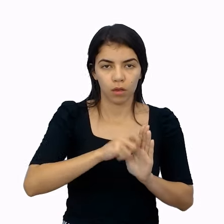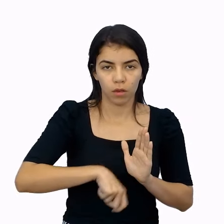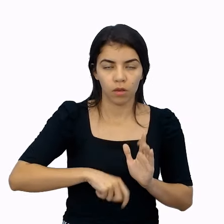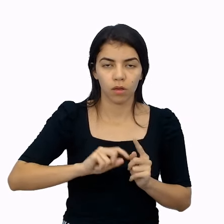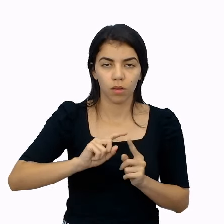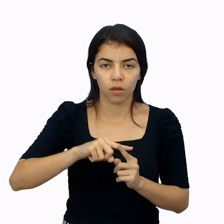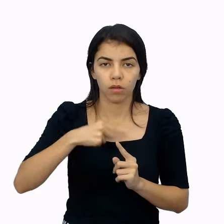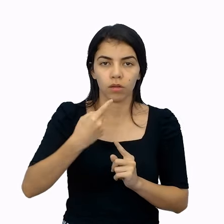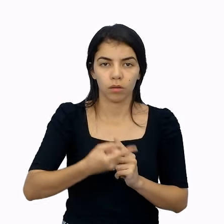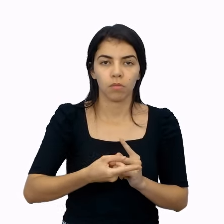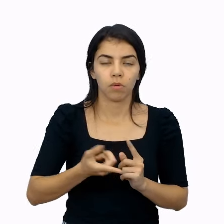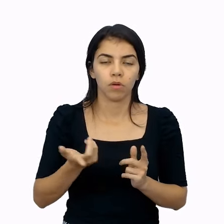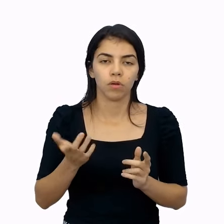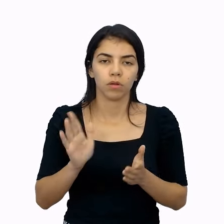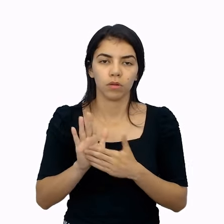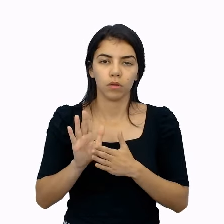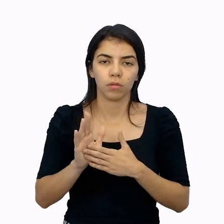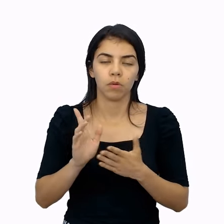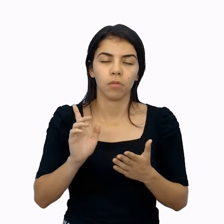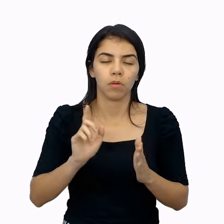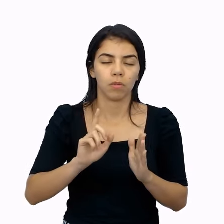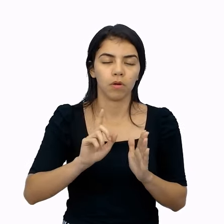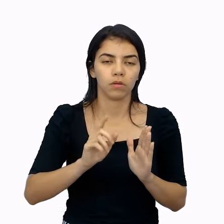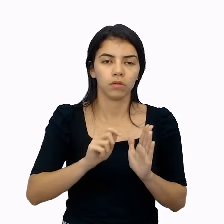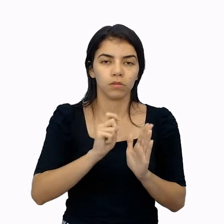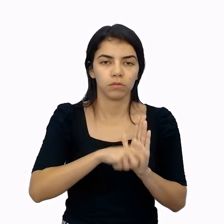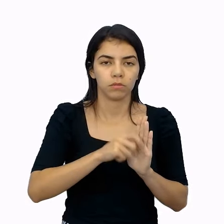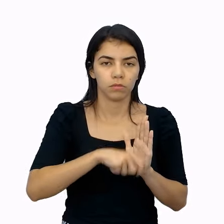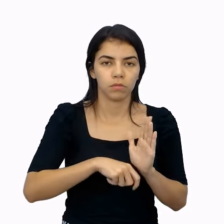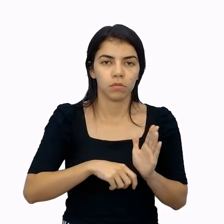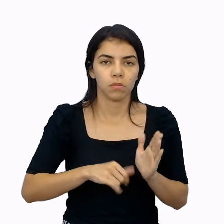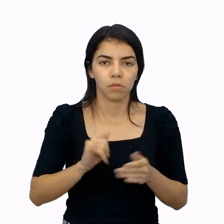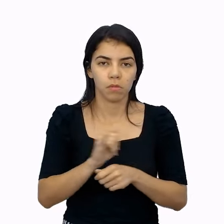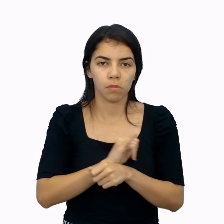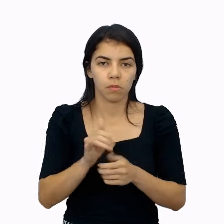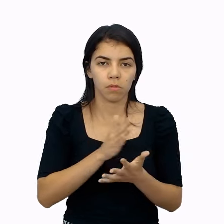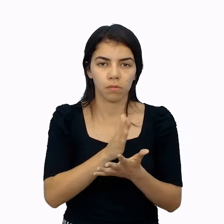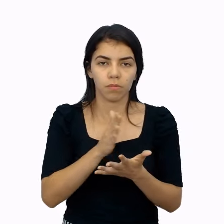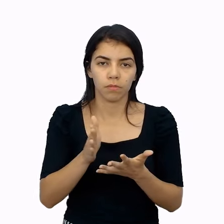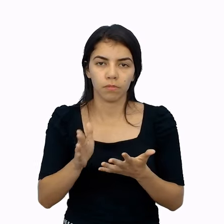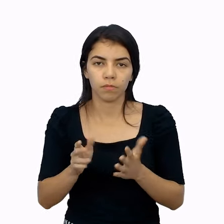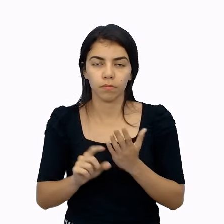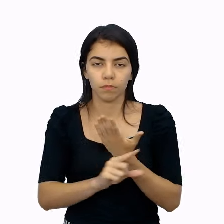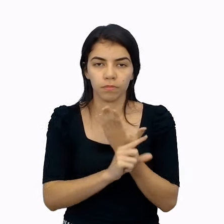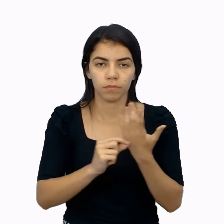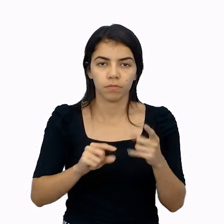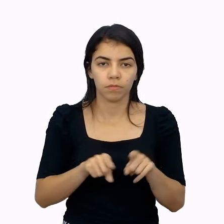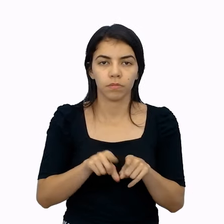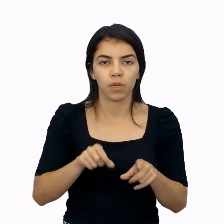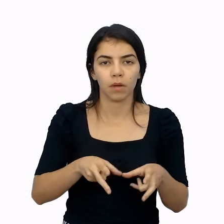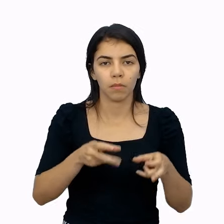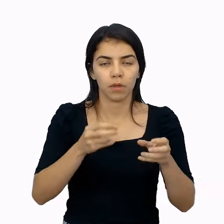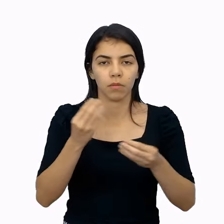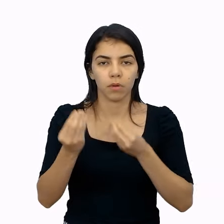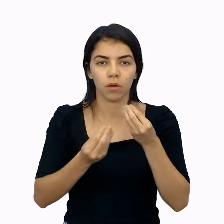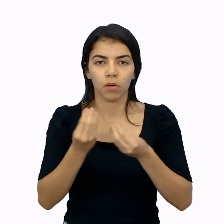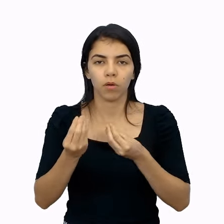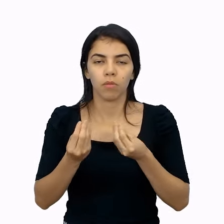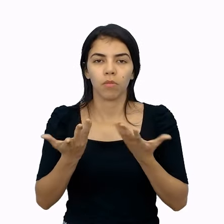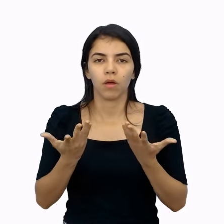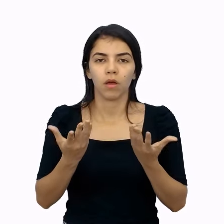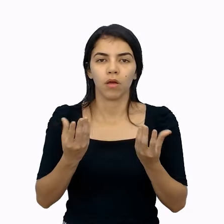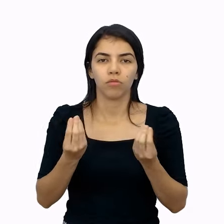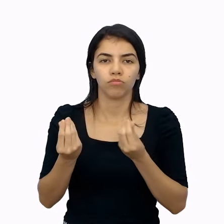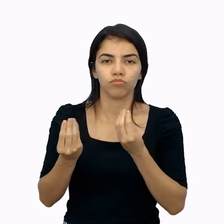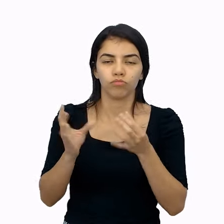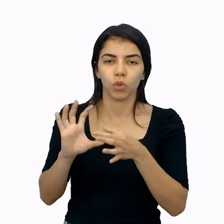desse ideia, né, do que são as estratégias argumentativas do autor, reconhecer os efeitos de sentido produzidos a partir